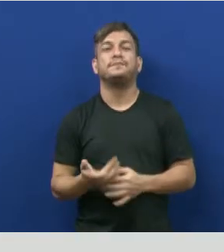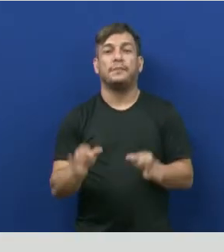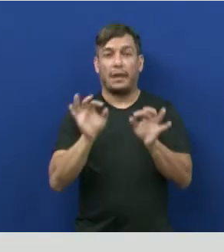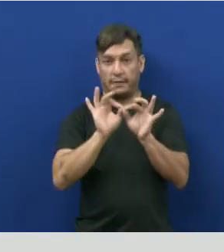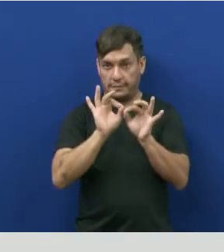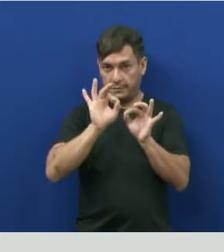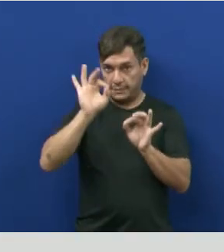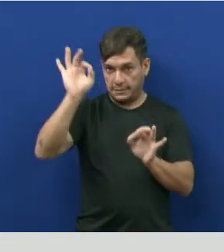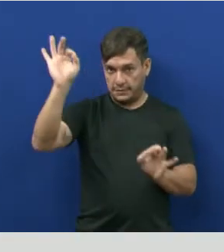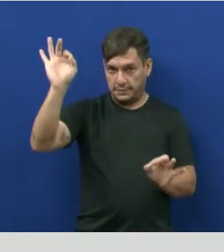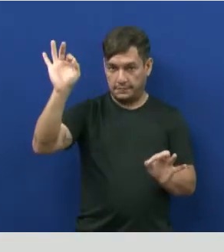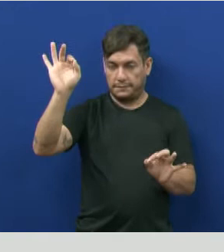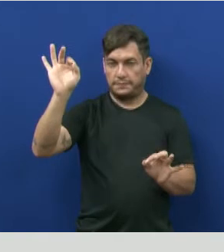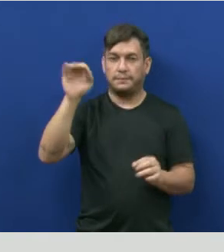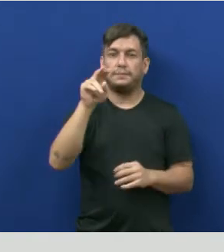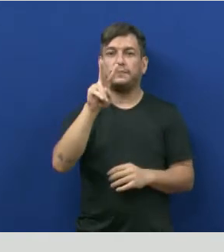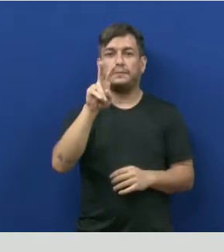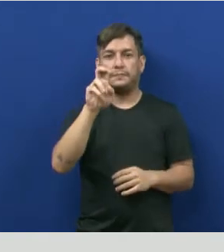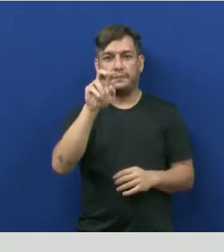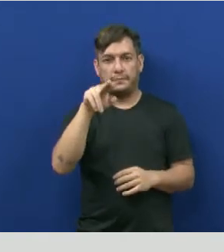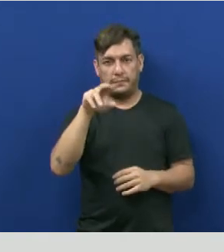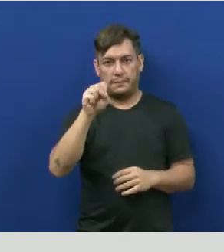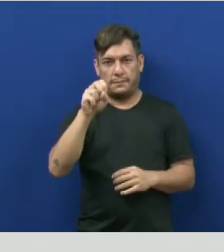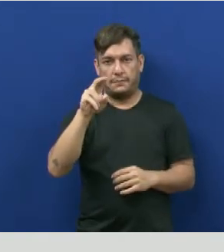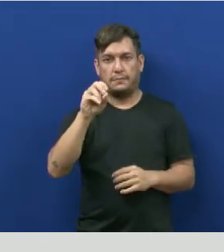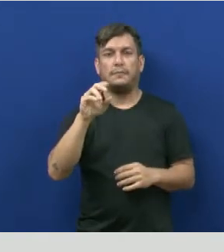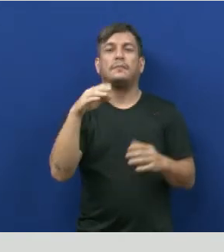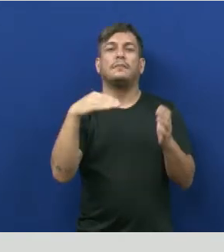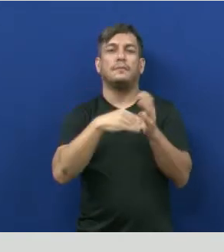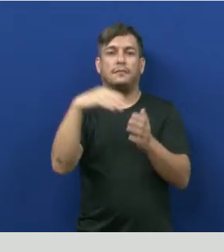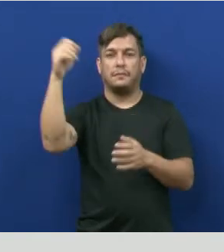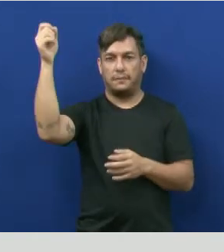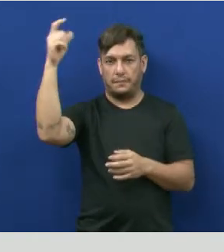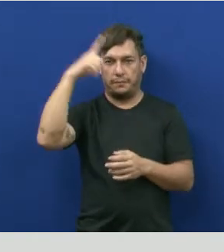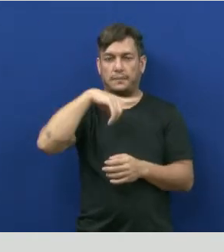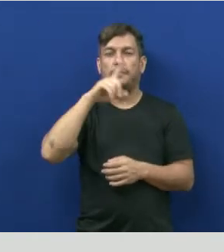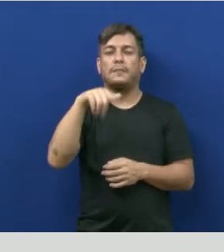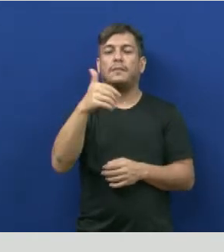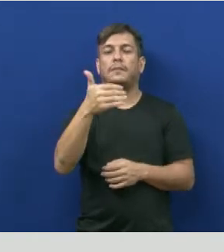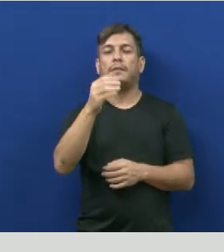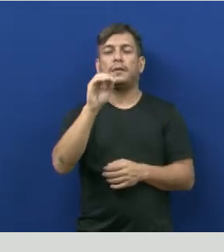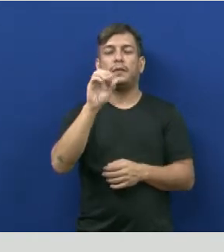a distância de Vênus até o Sol. São